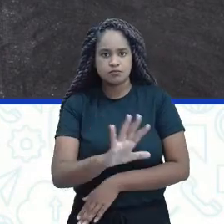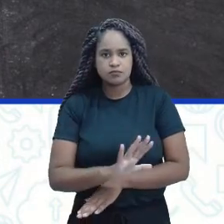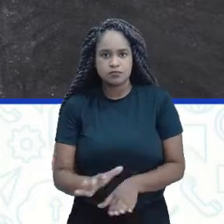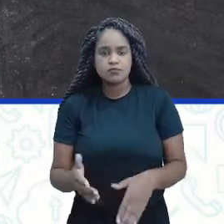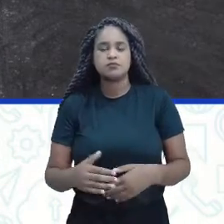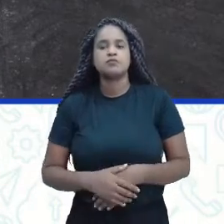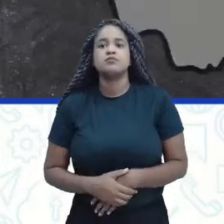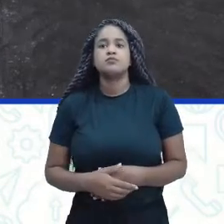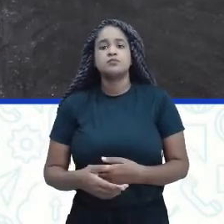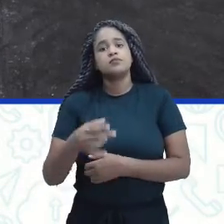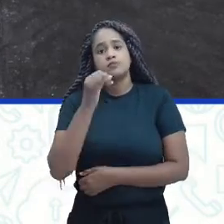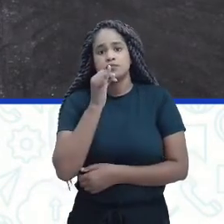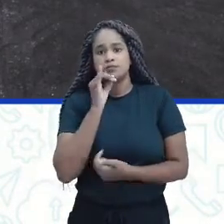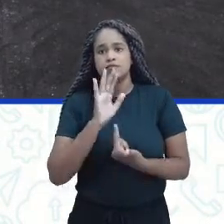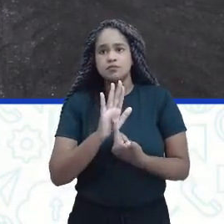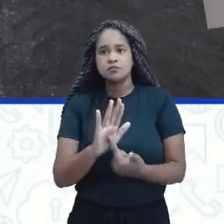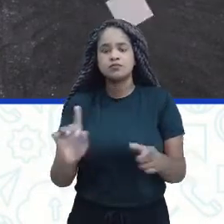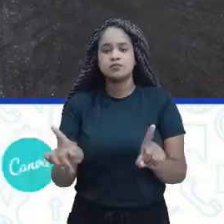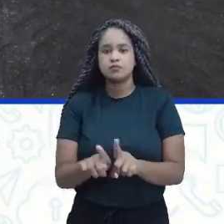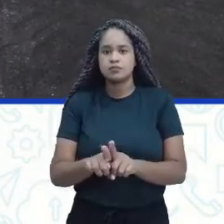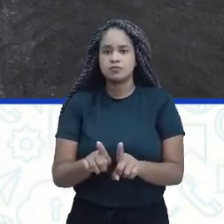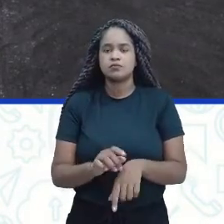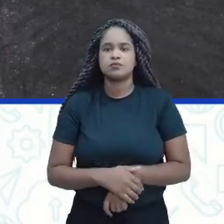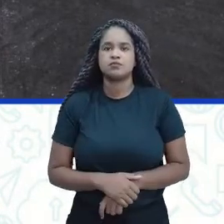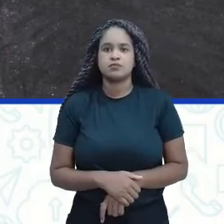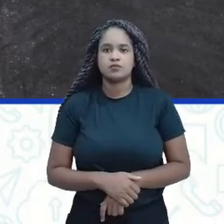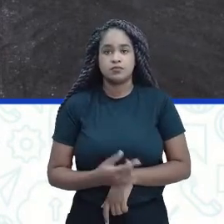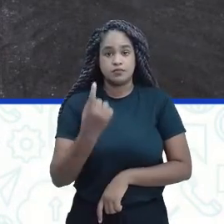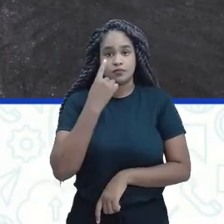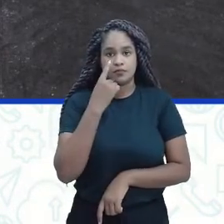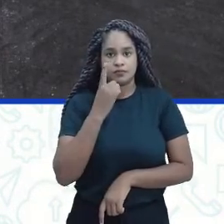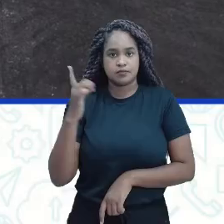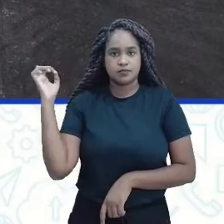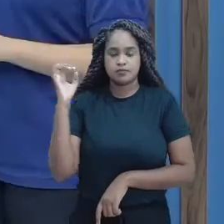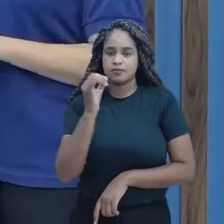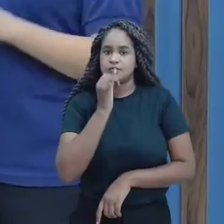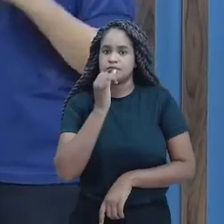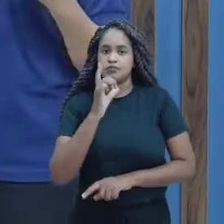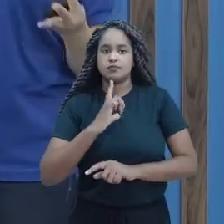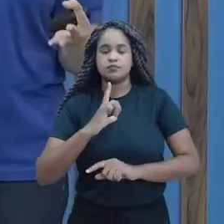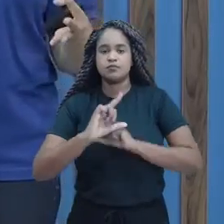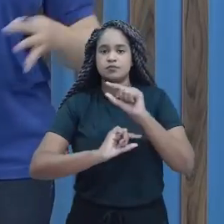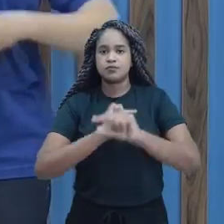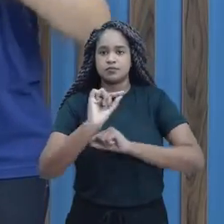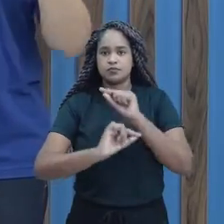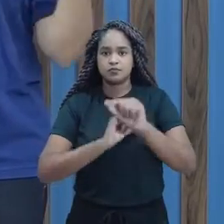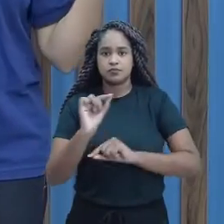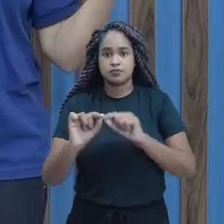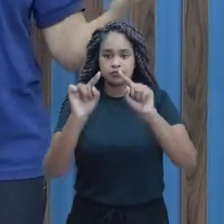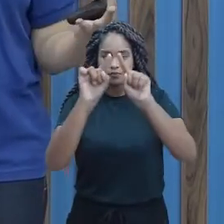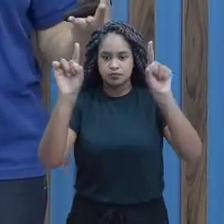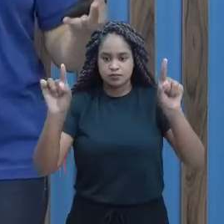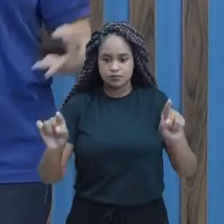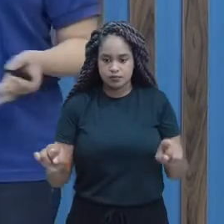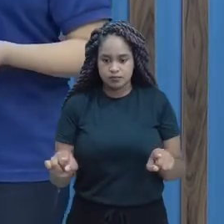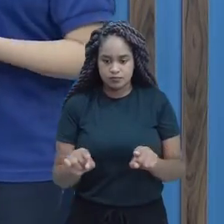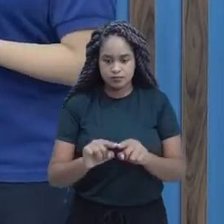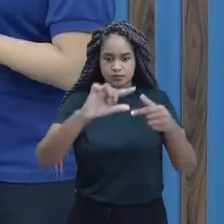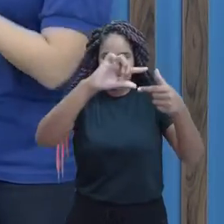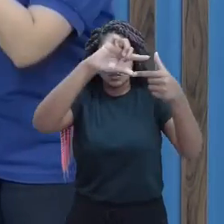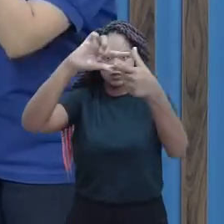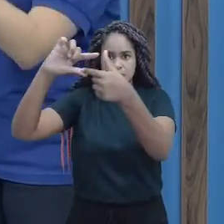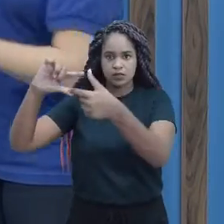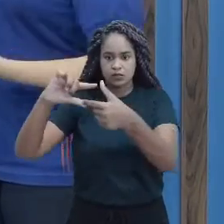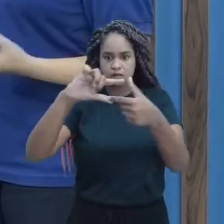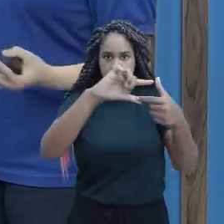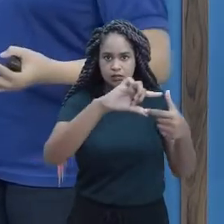E aí, a gente trouxe um dos exemplos para trabalhar com essa relação. Aqui, por exemplo, a gente tem um inteiro, que é o quadrado todo,